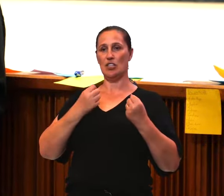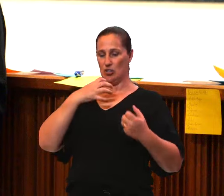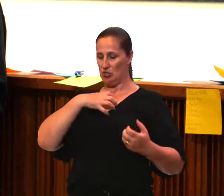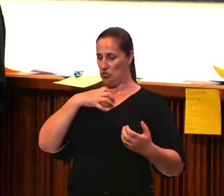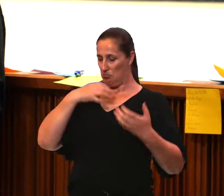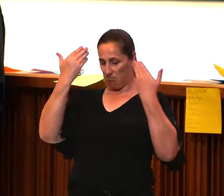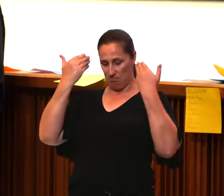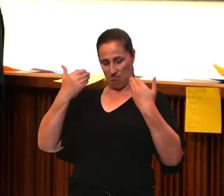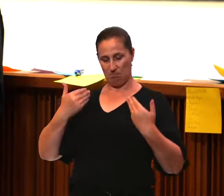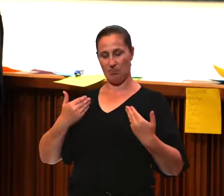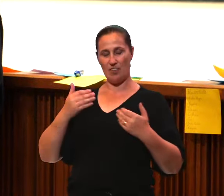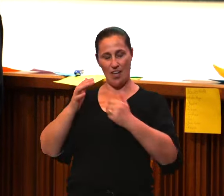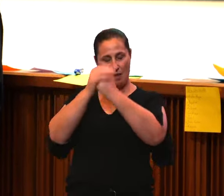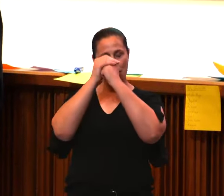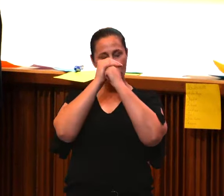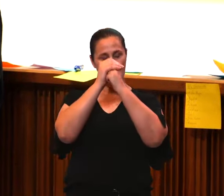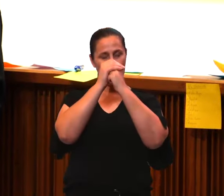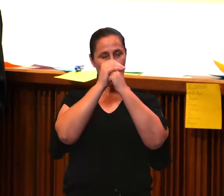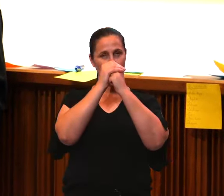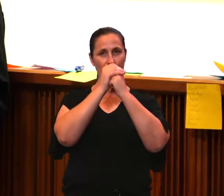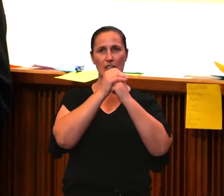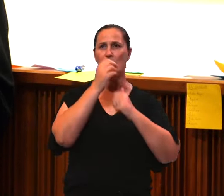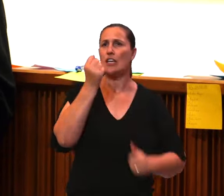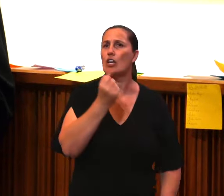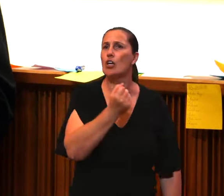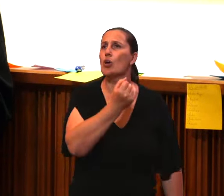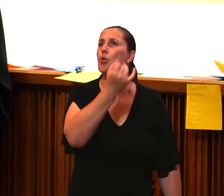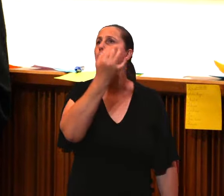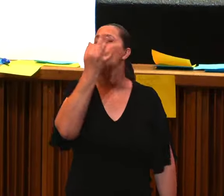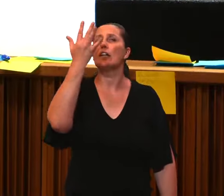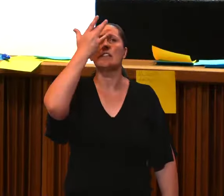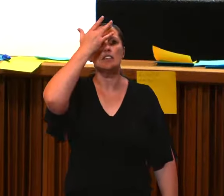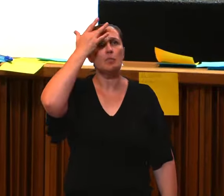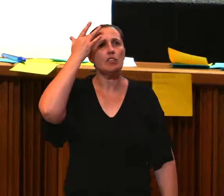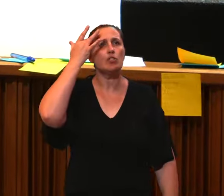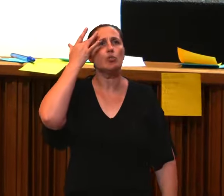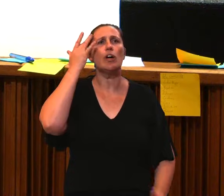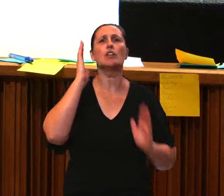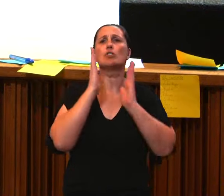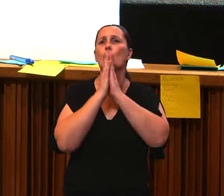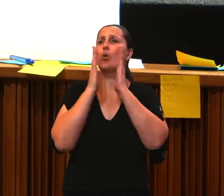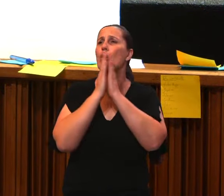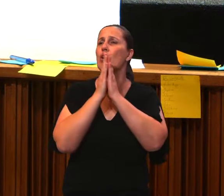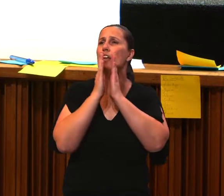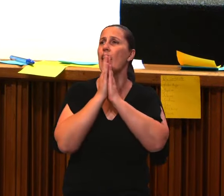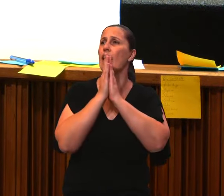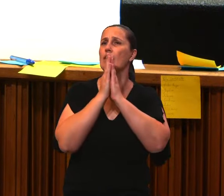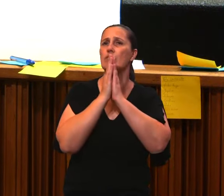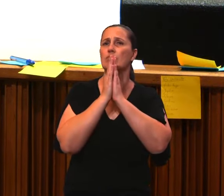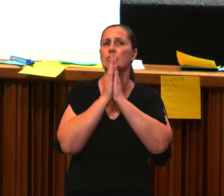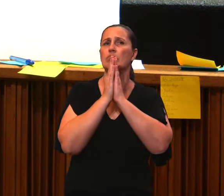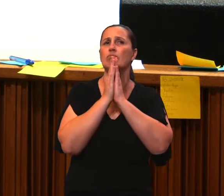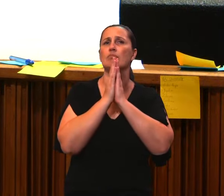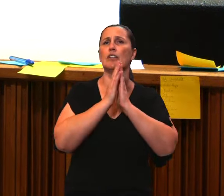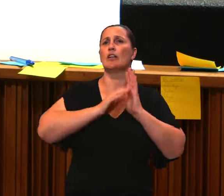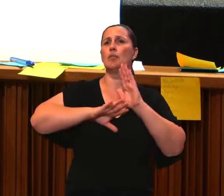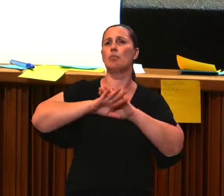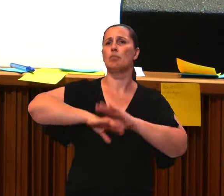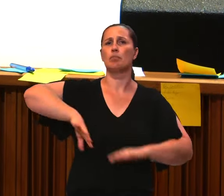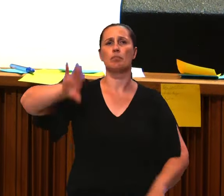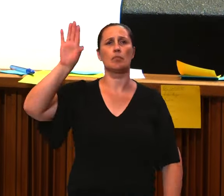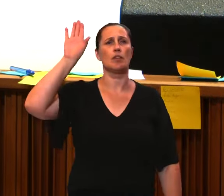sou Amém quantas pessoas nessa sala embaixo em cima pela primeira vez nas suas vidas fizer essa oração levante uma das